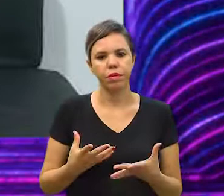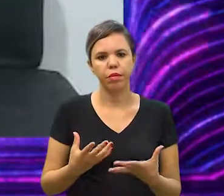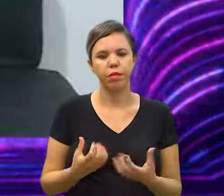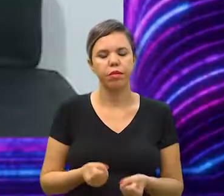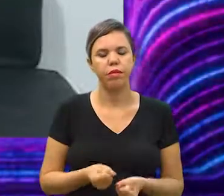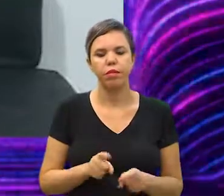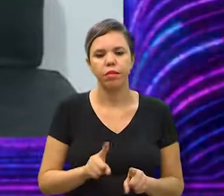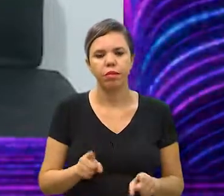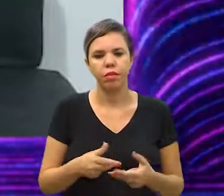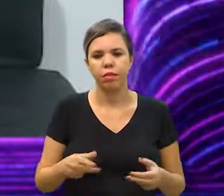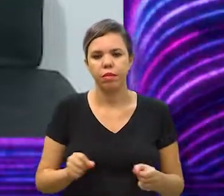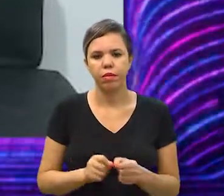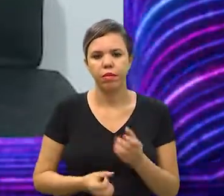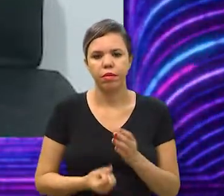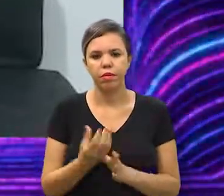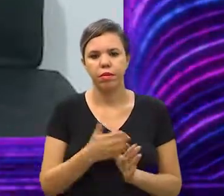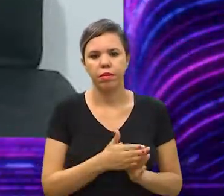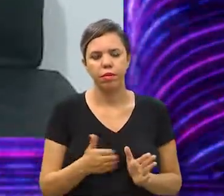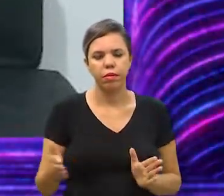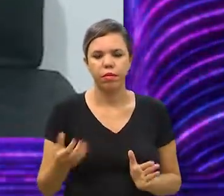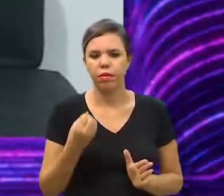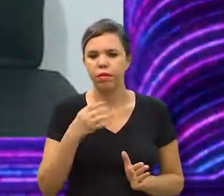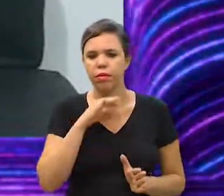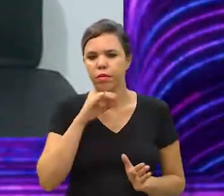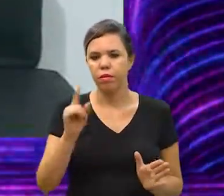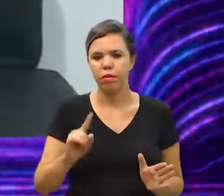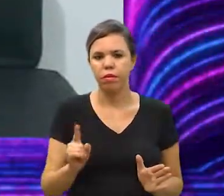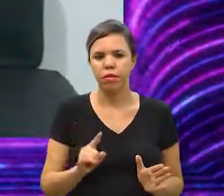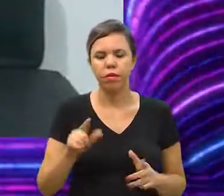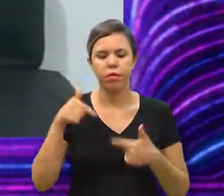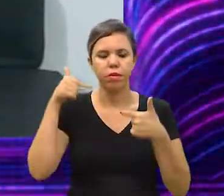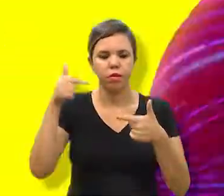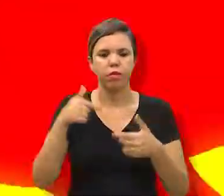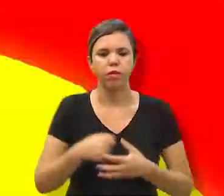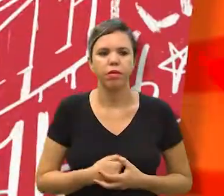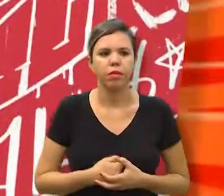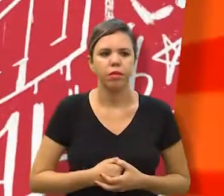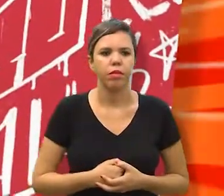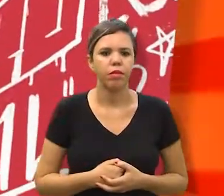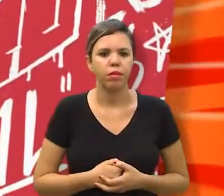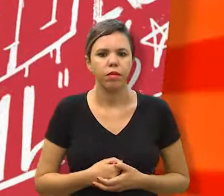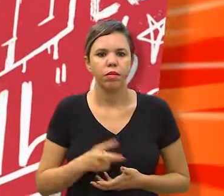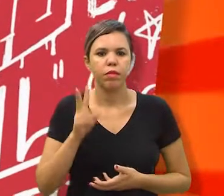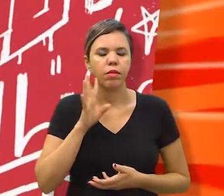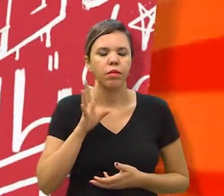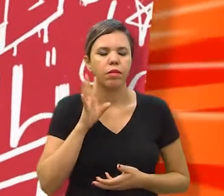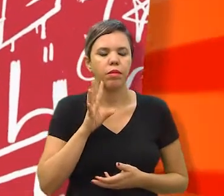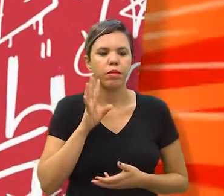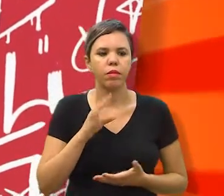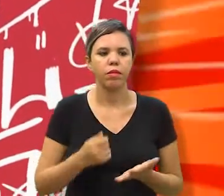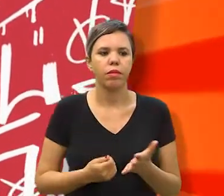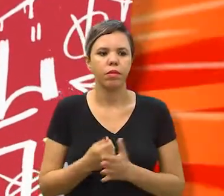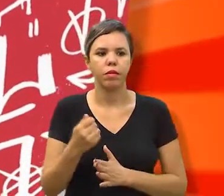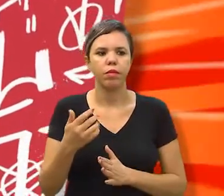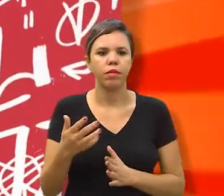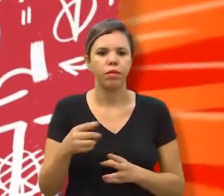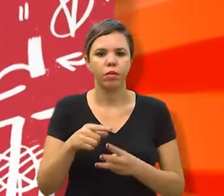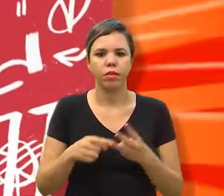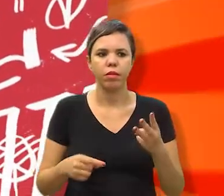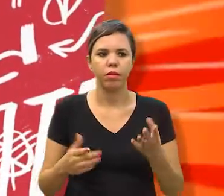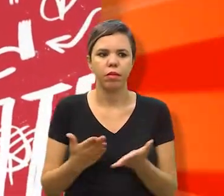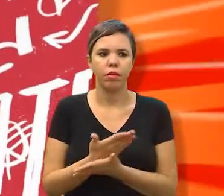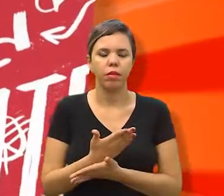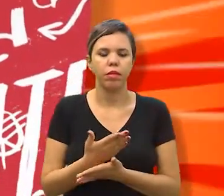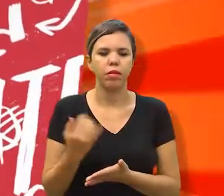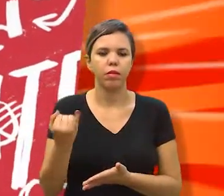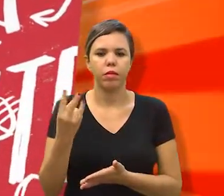apegar tanto às coisas que vão acontecer de bom ou de ruim com o personagem. Então é sempre legal comprar toda a trilogia, né?